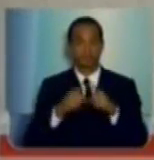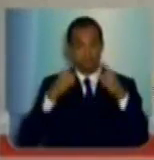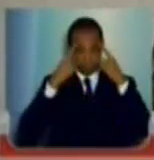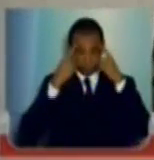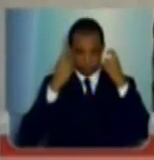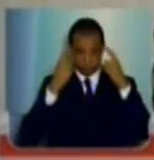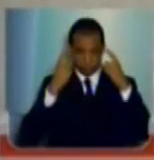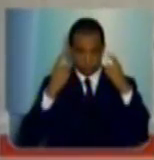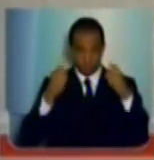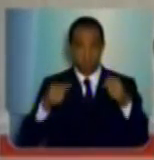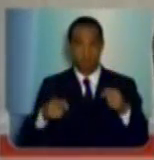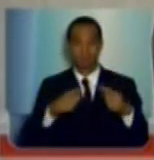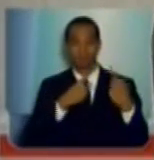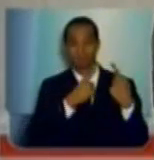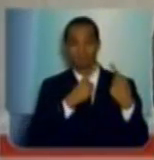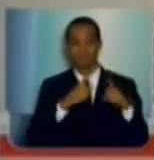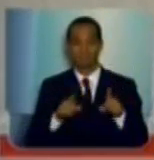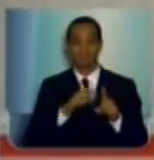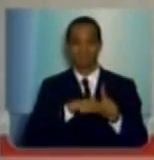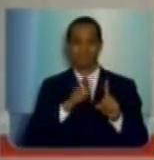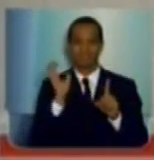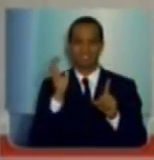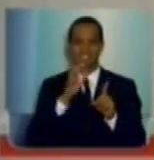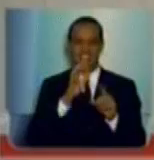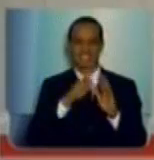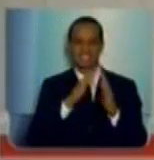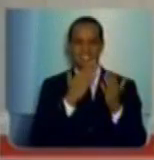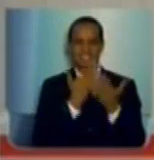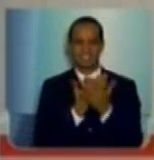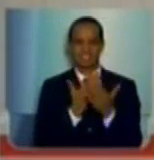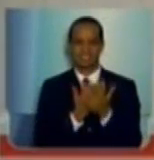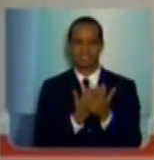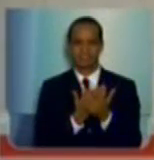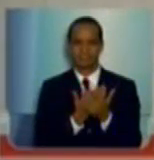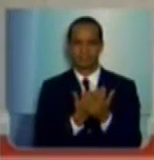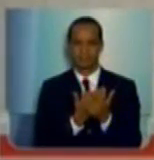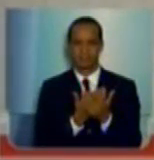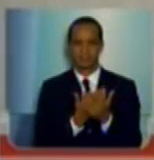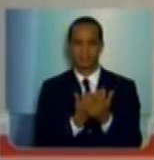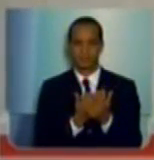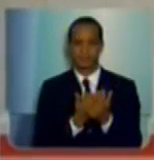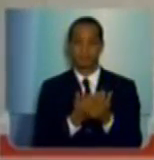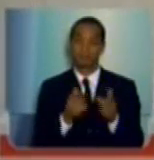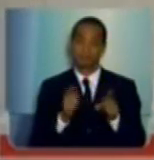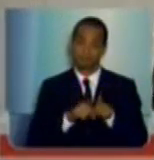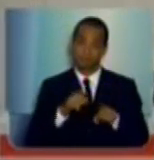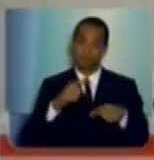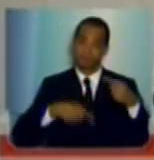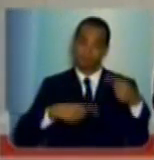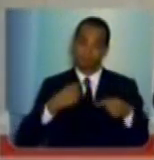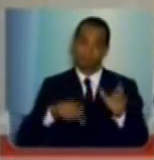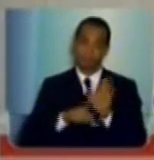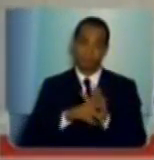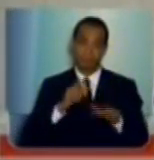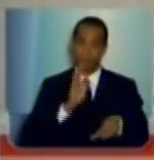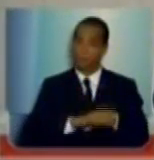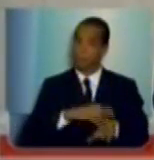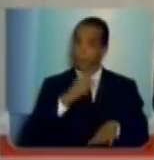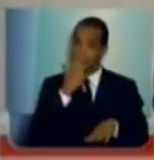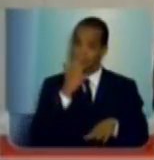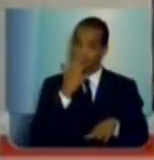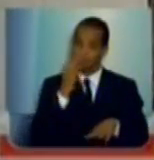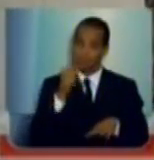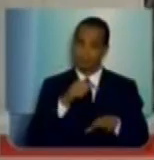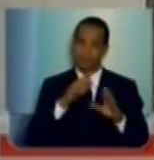tem afetado enormemente as escolas sobretudo as escolas públicas no Estado de São Paulo